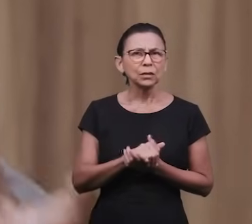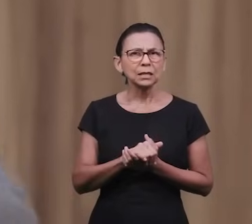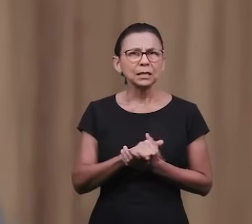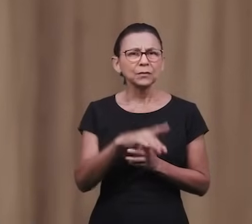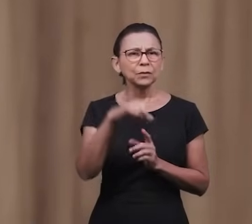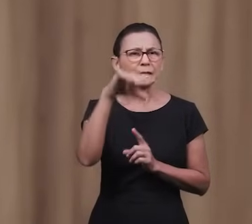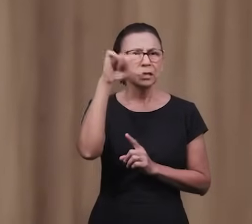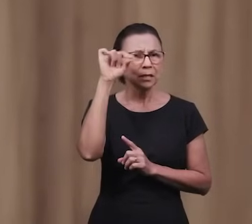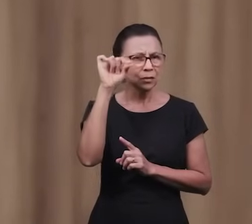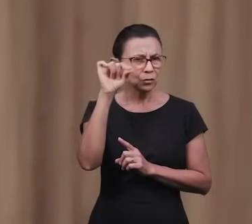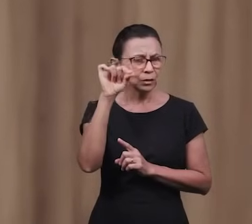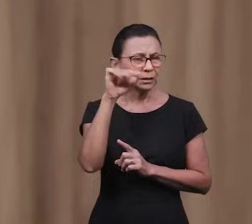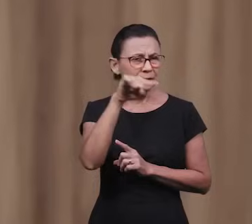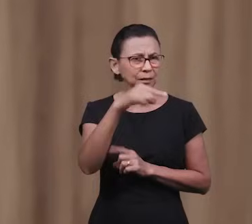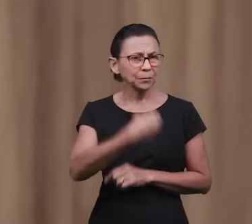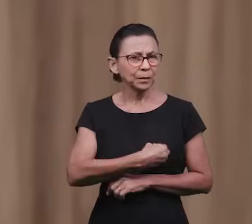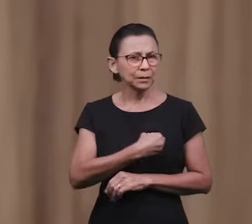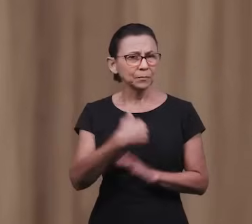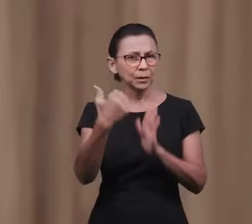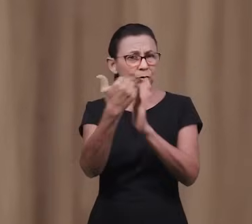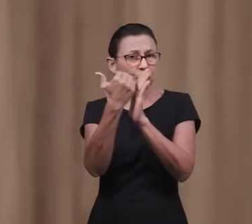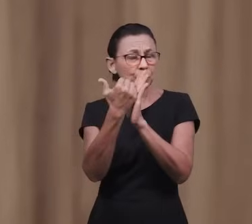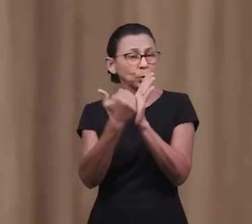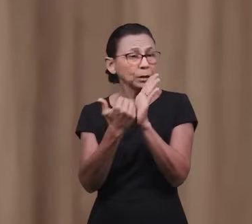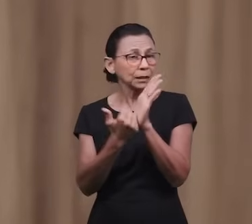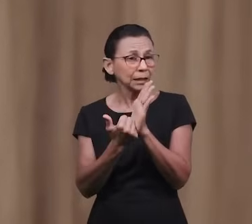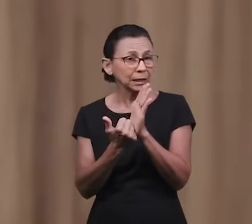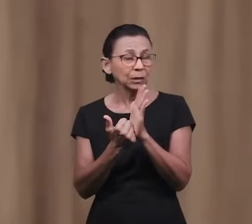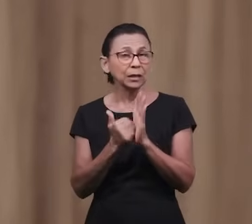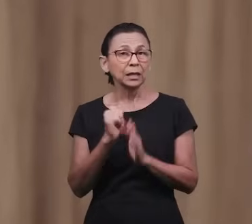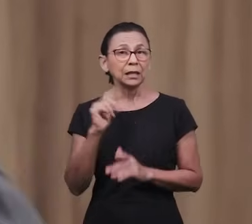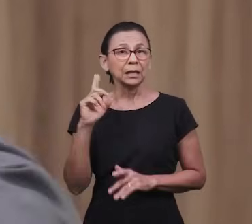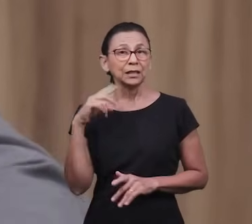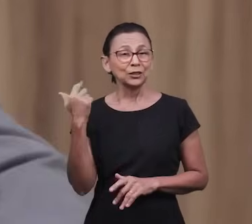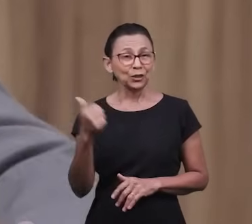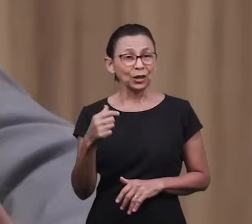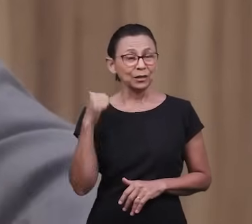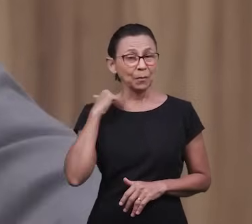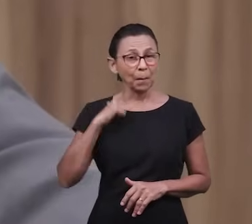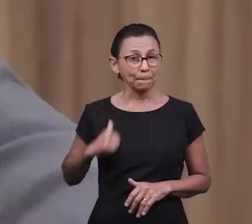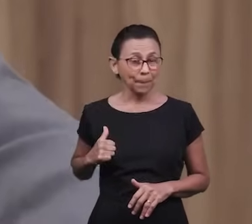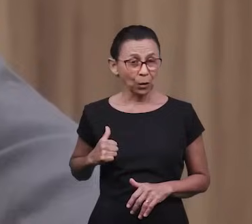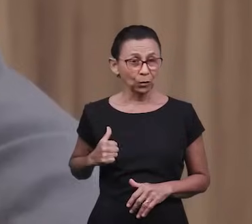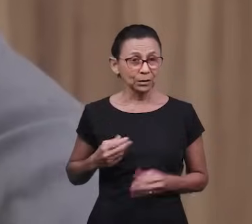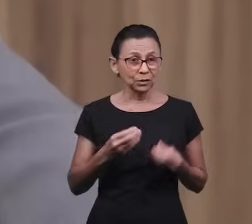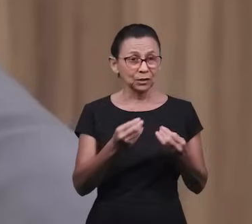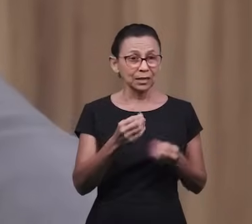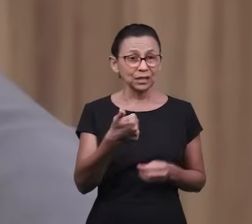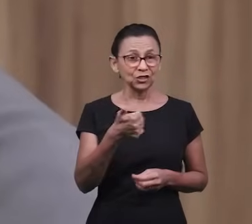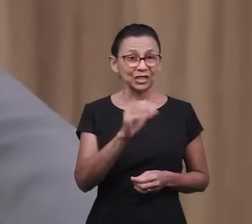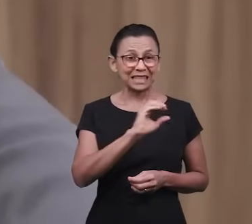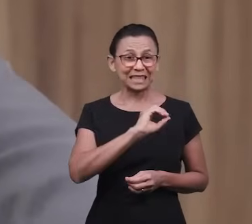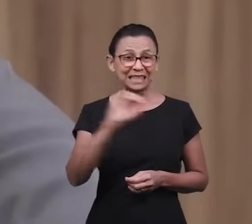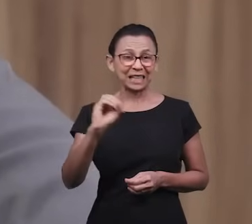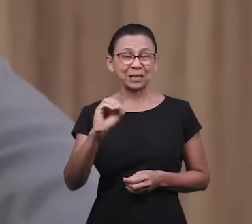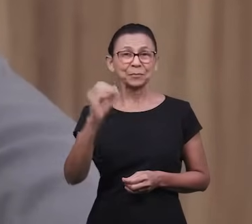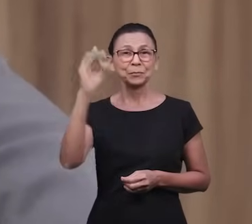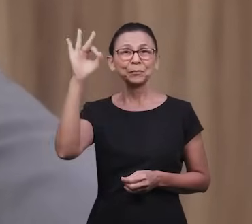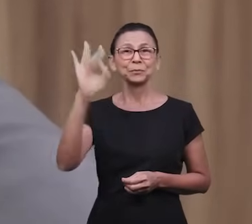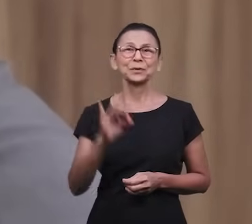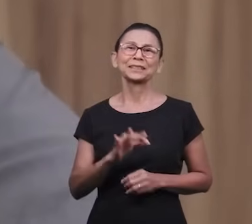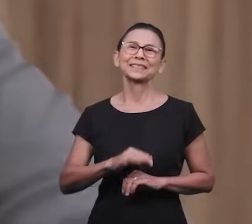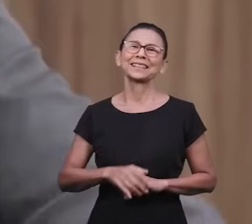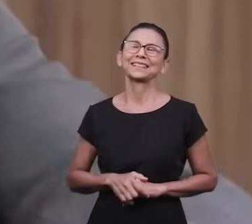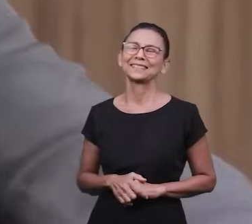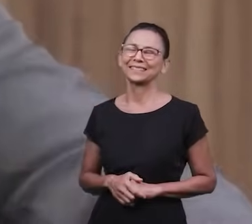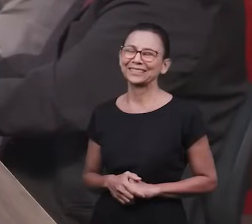foi selecionada para fazer parte de um programa da faculdade aqui e nós vamos te dar uma bolsa de 100%. Glória a